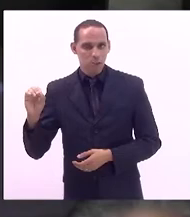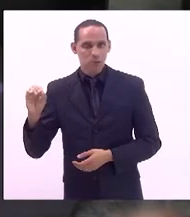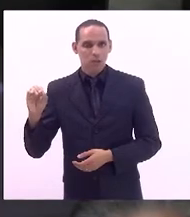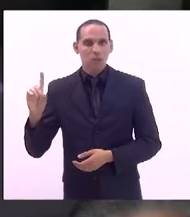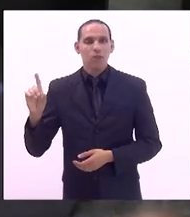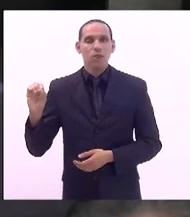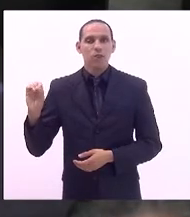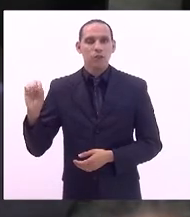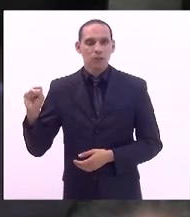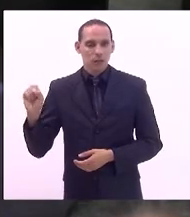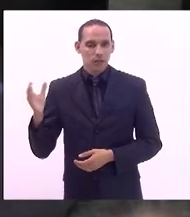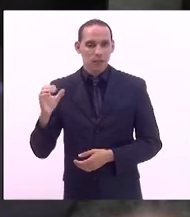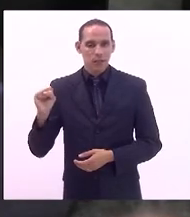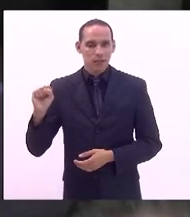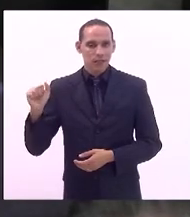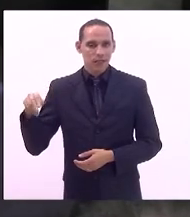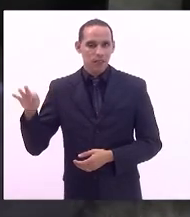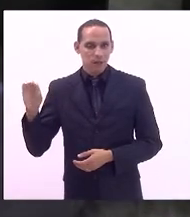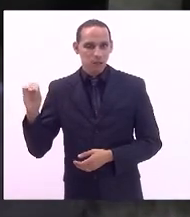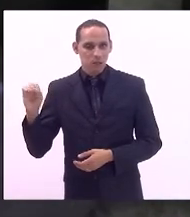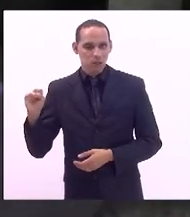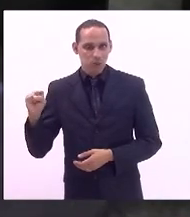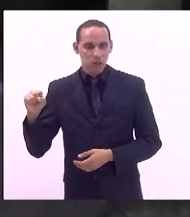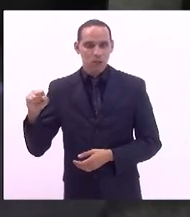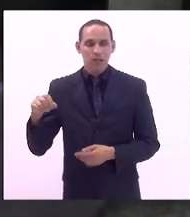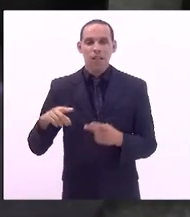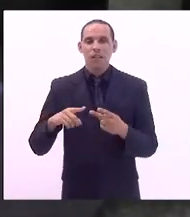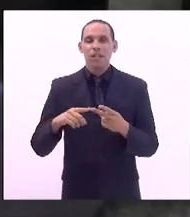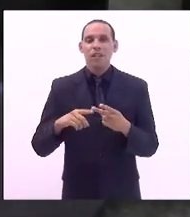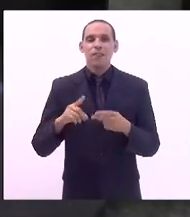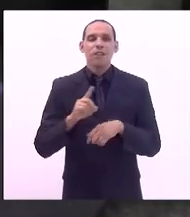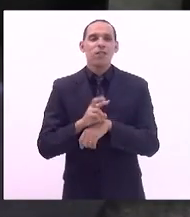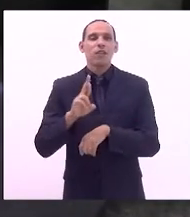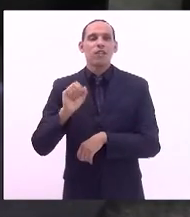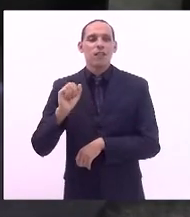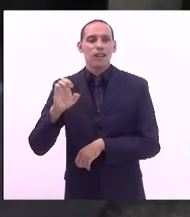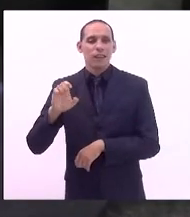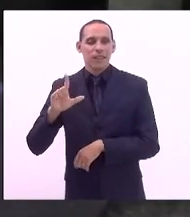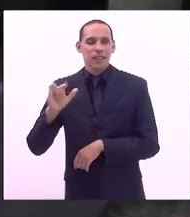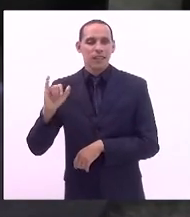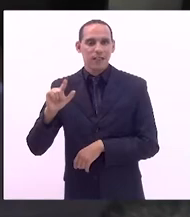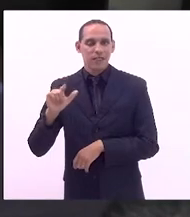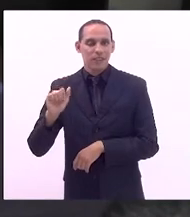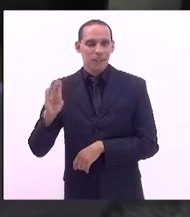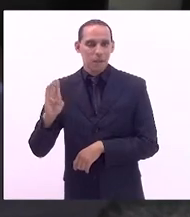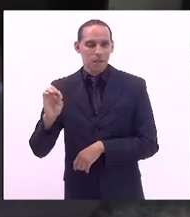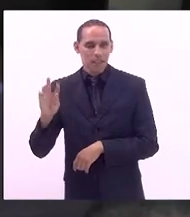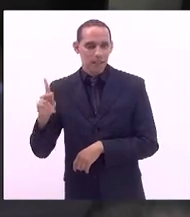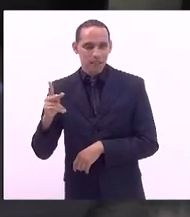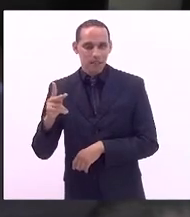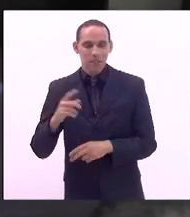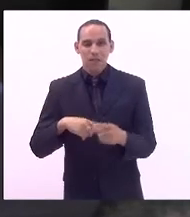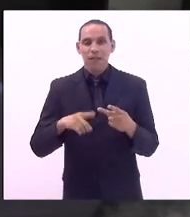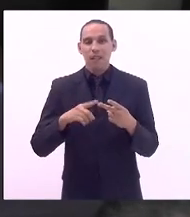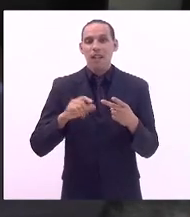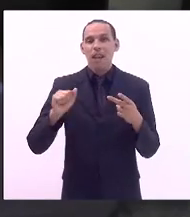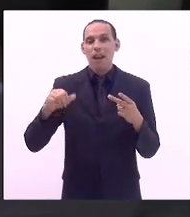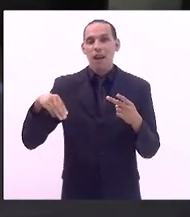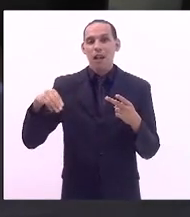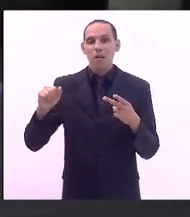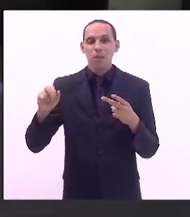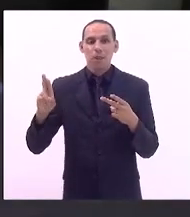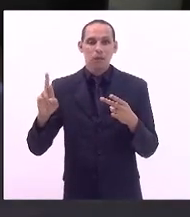favor aqui a frente para a Doutora Elizabeth Amauri Silva